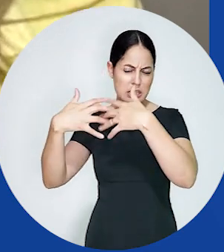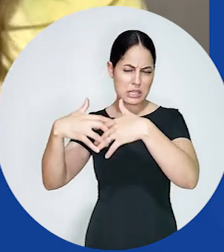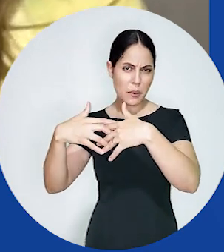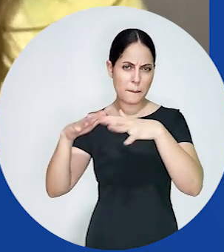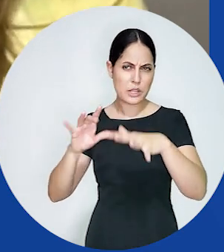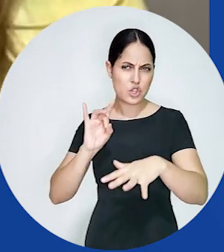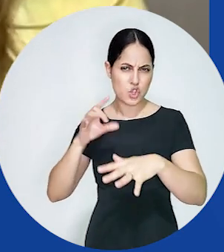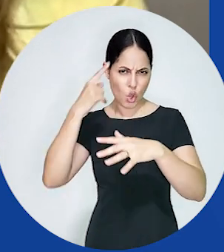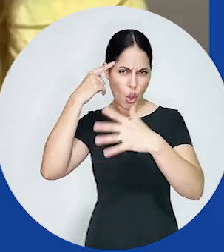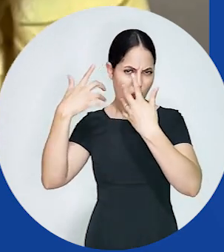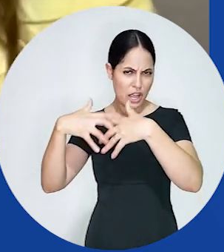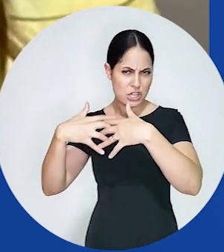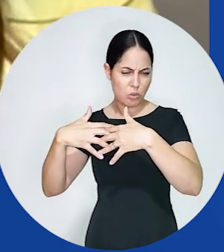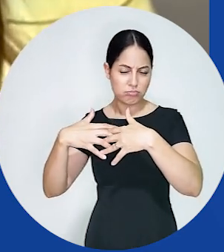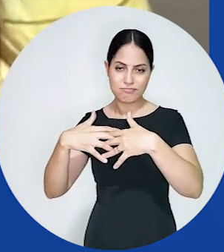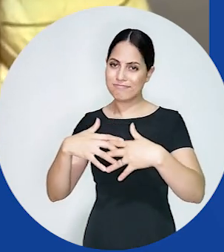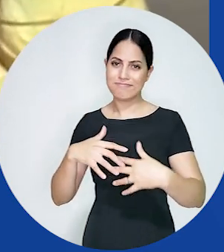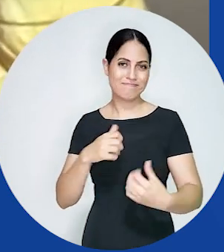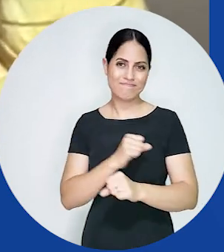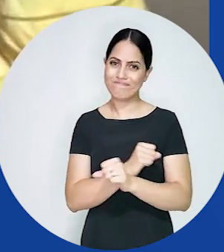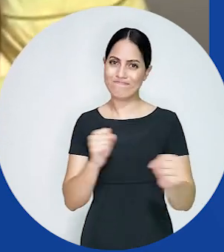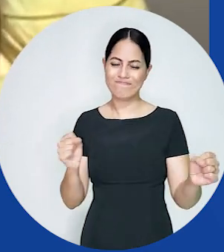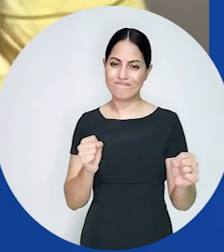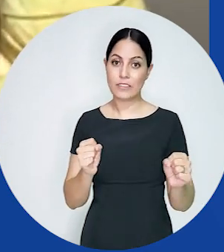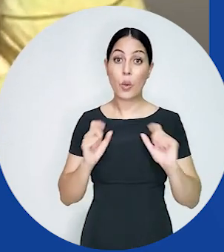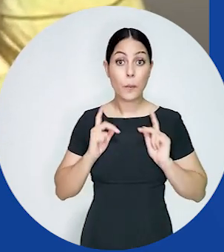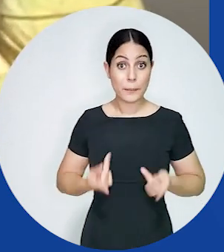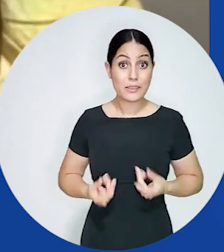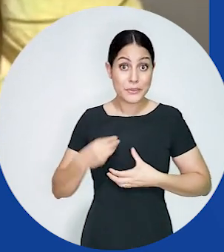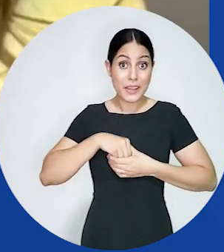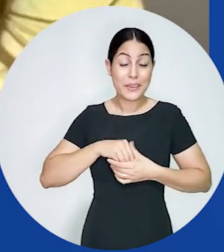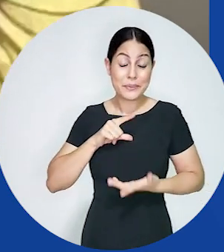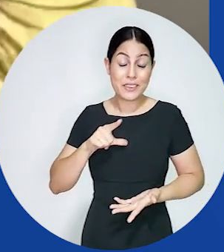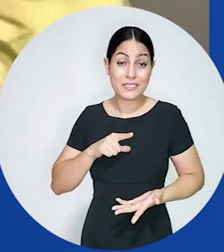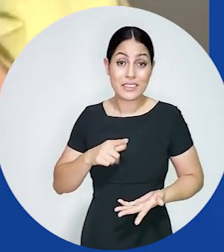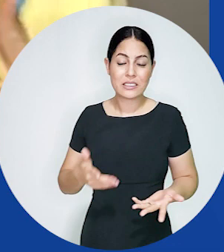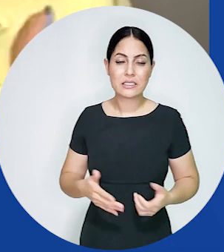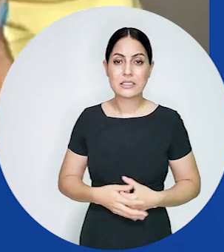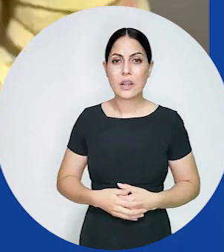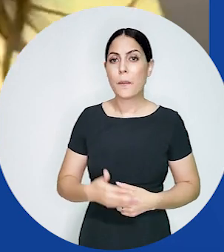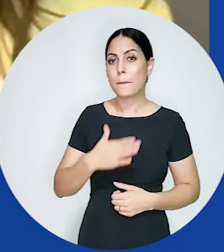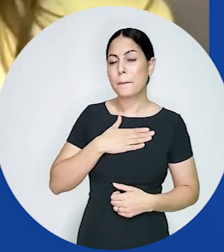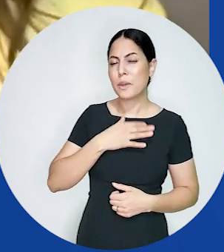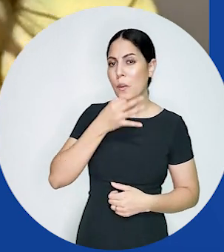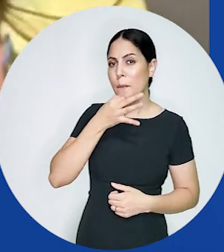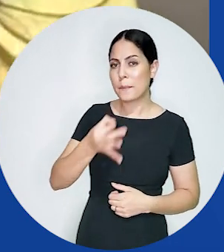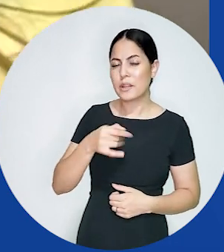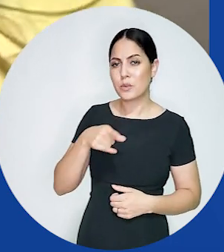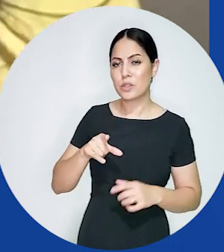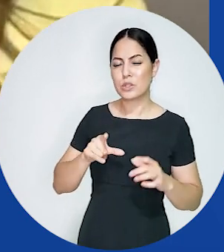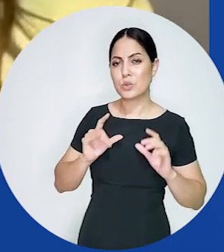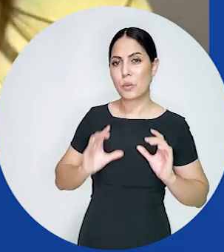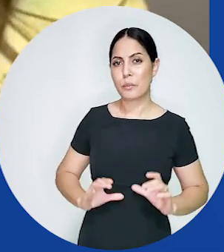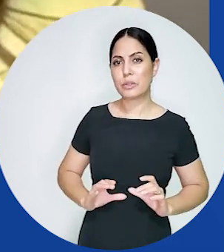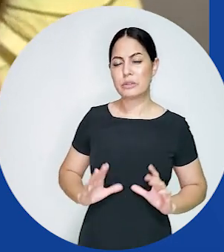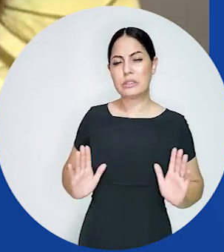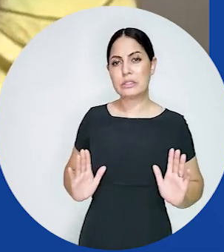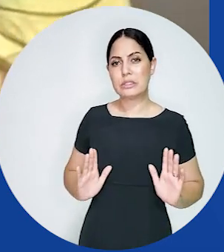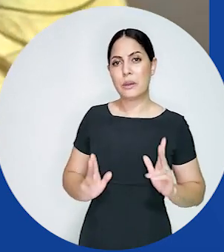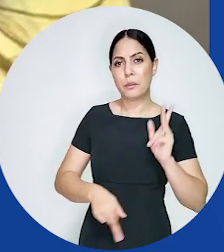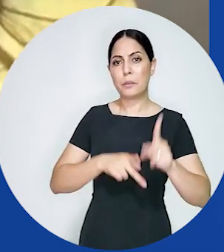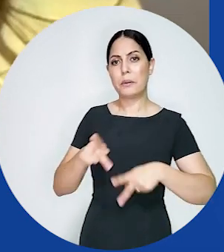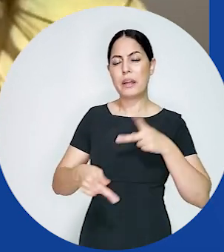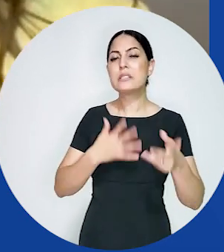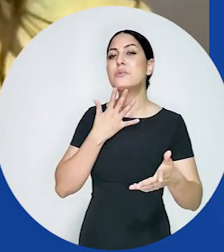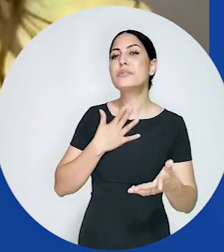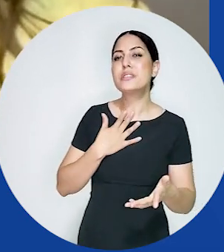com a consciência de que não é possível só existir racionalidade. Eu não posso direcionar a minha opinião e o meu comportamento a